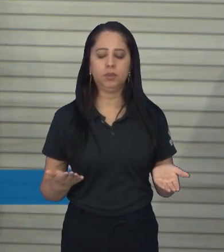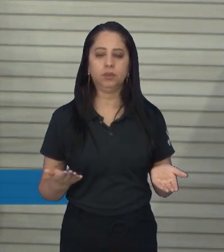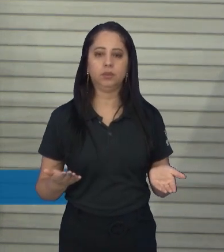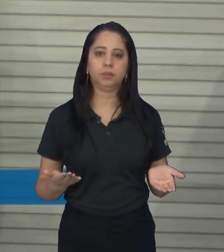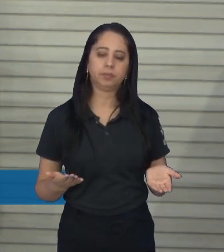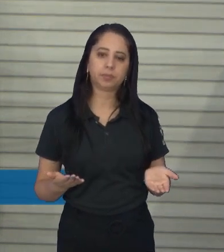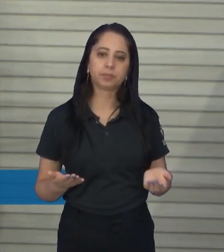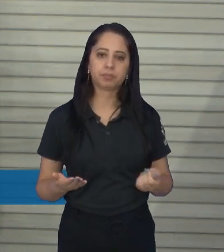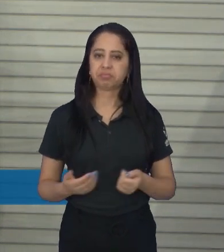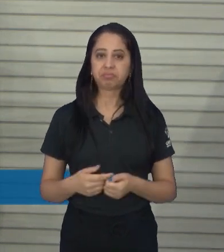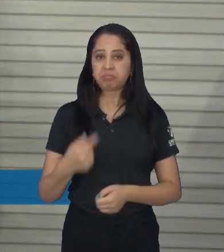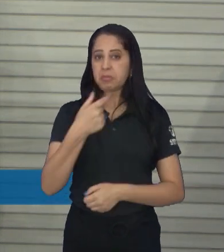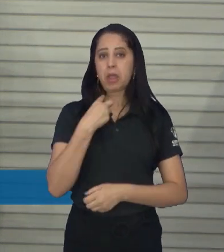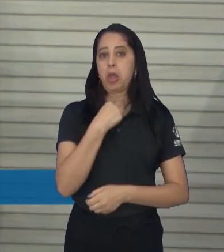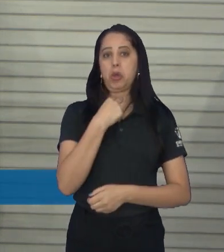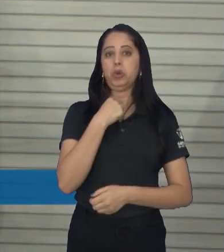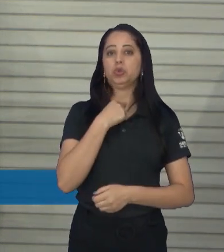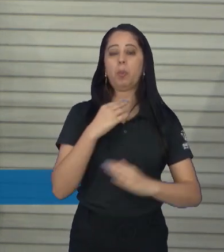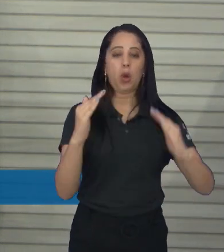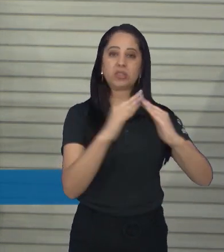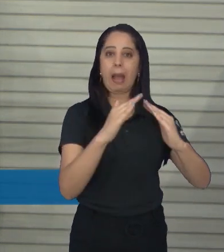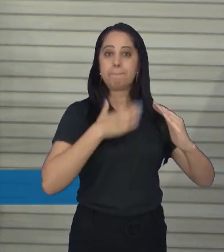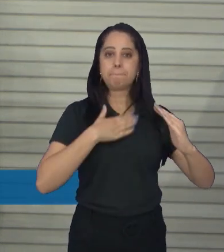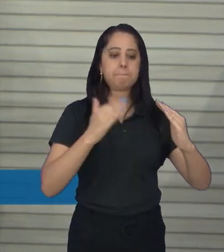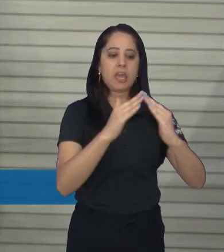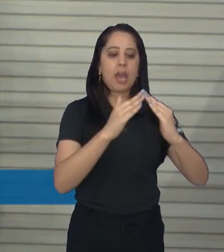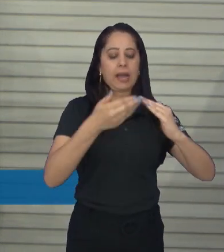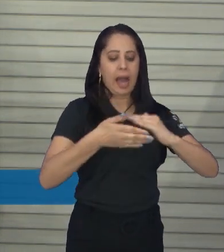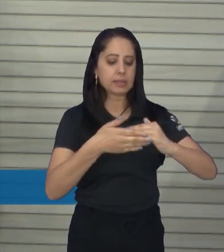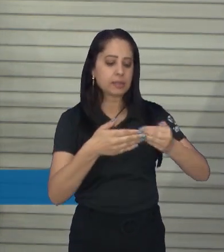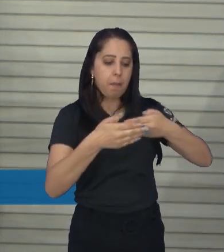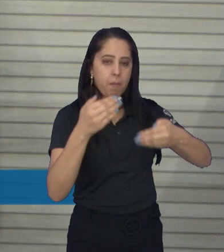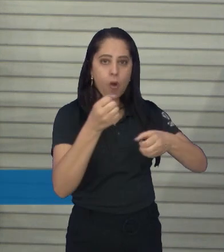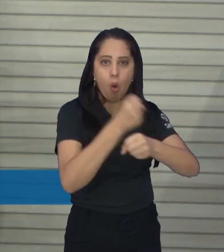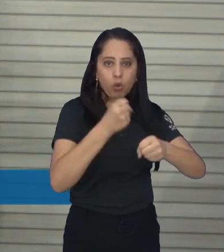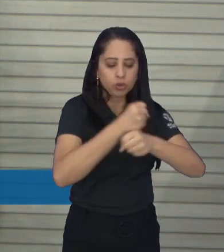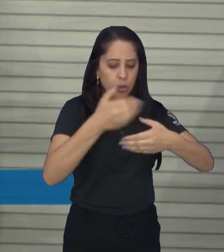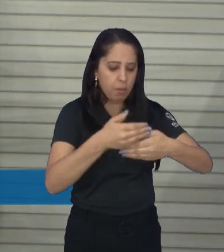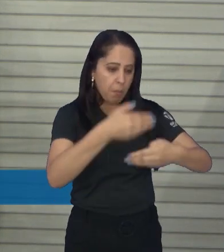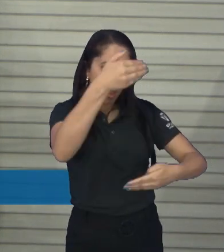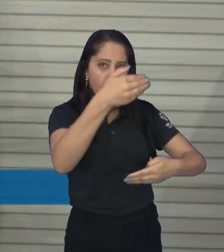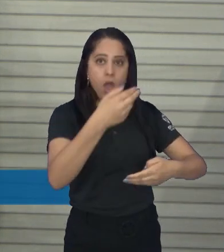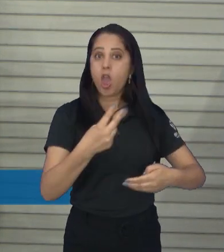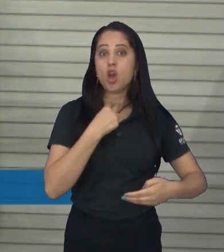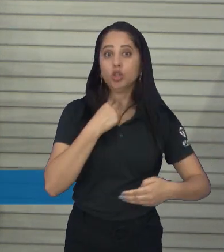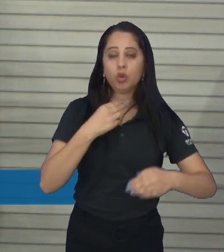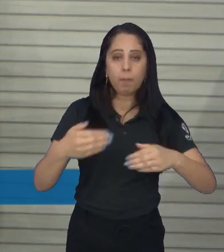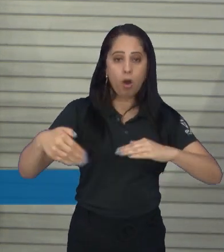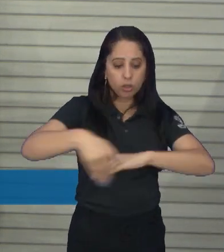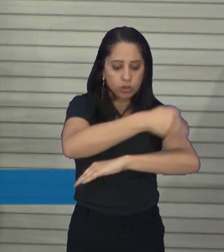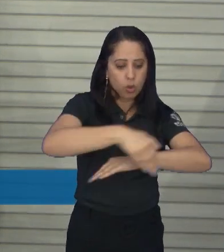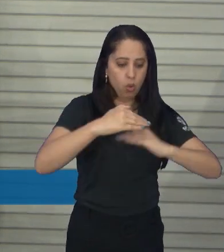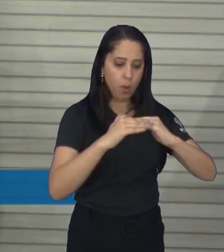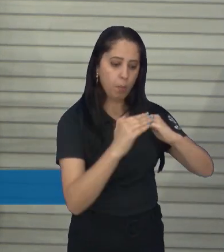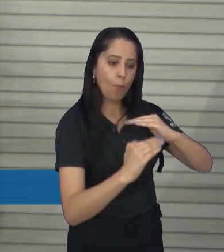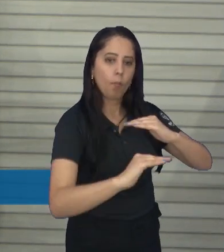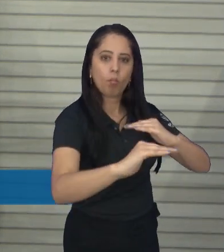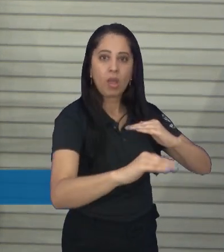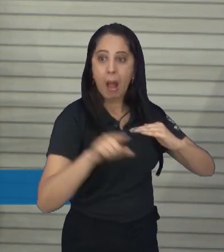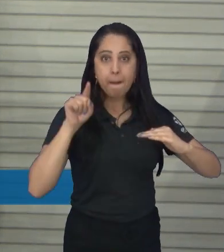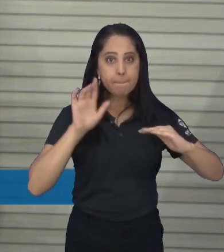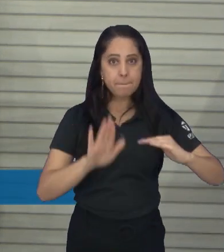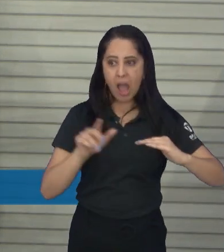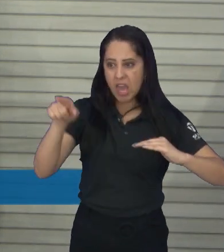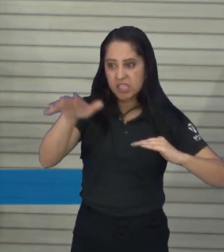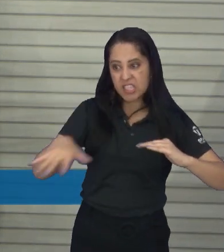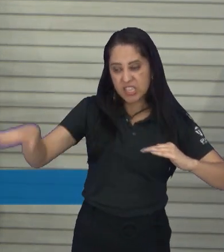um muro na minha casa eu não posso colocar eu não posso ter asfalto eu não posso ter internet mas eles podem tudo dentro